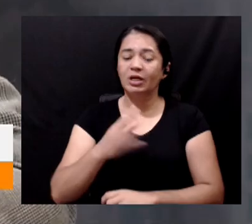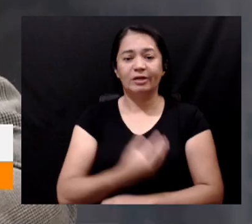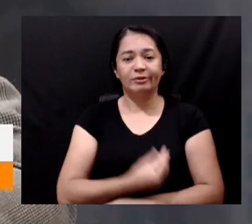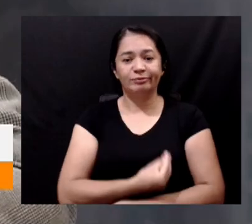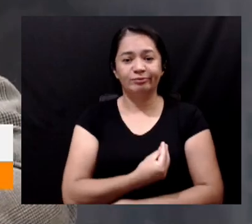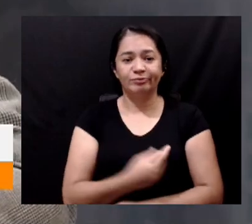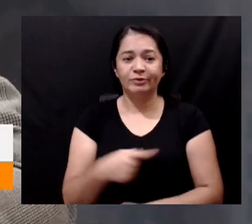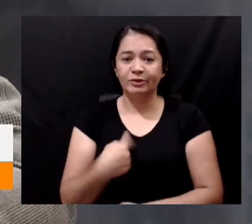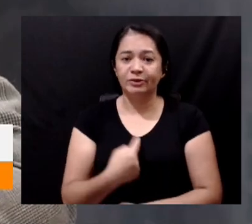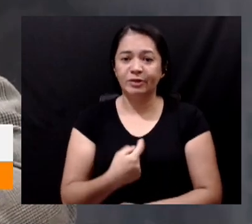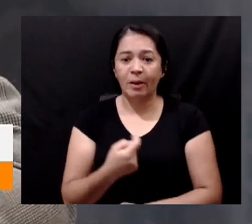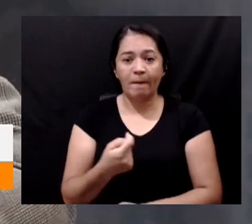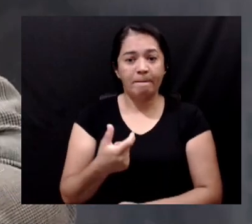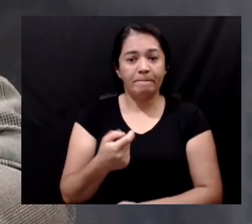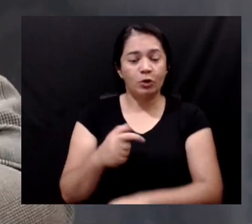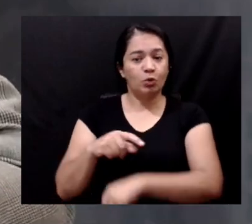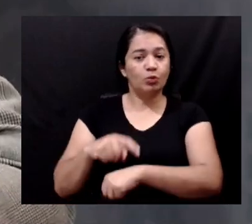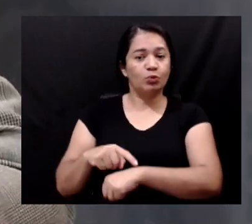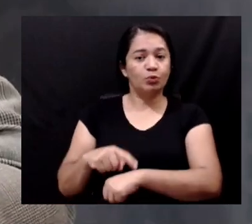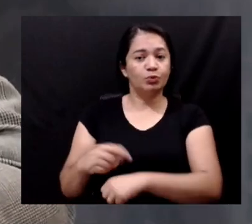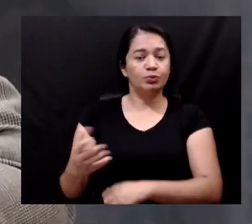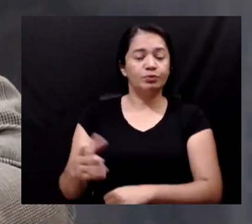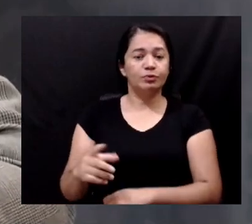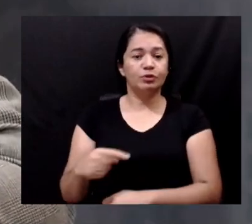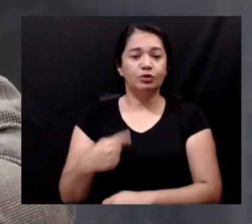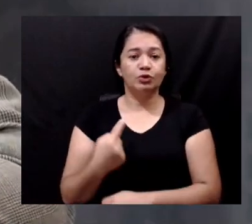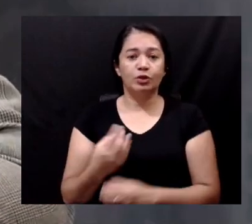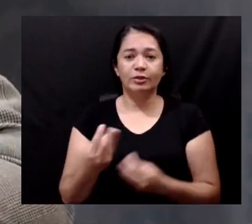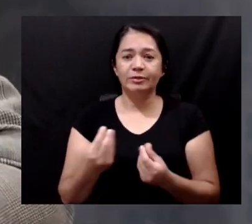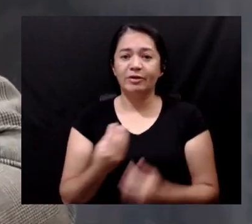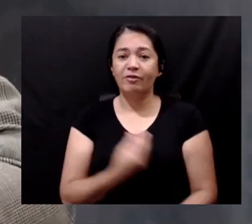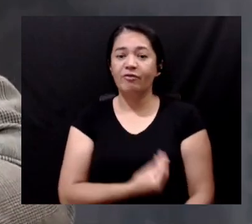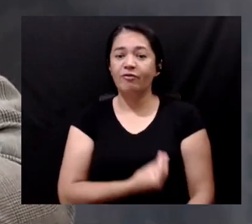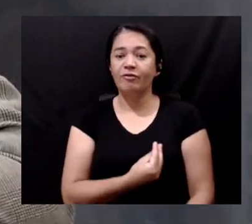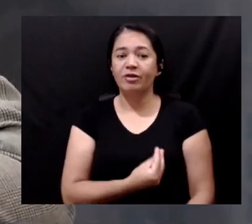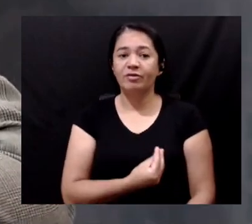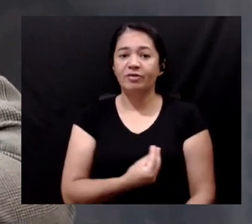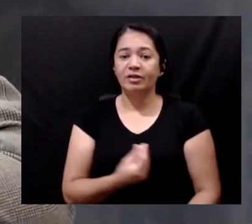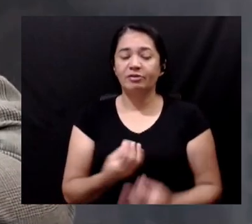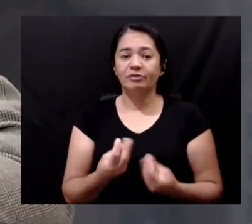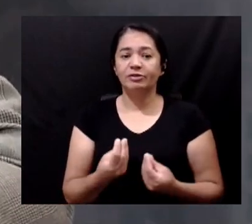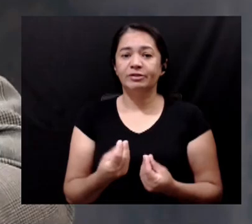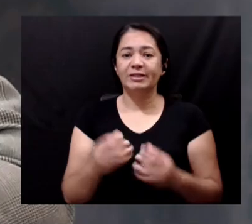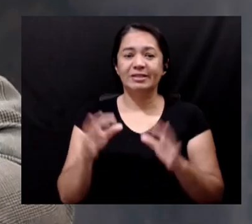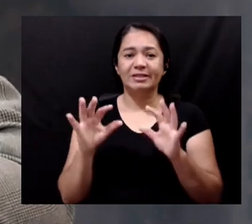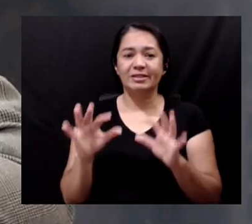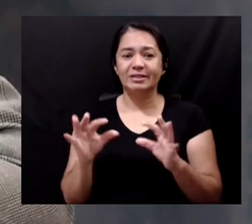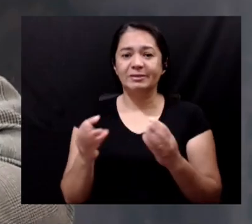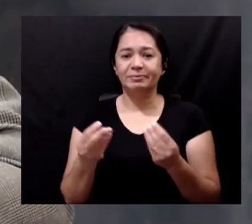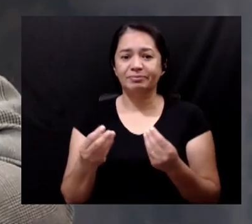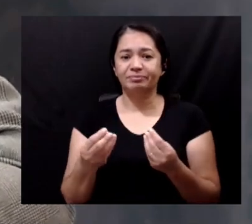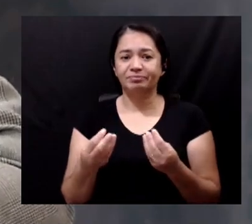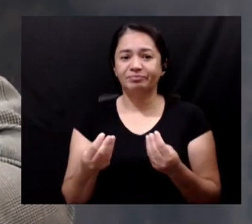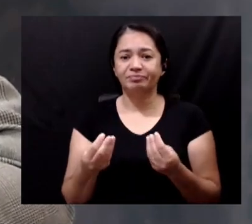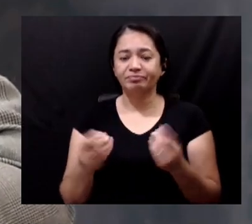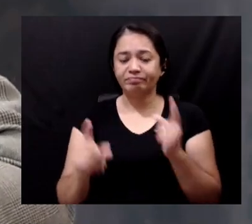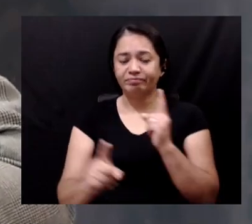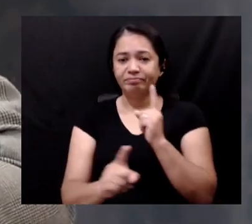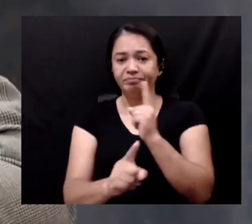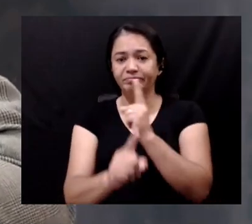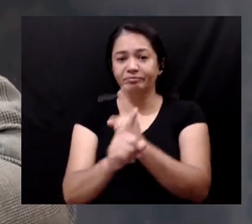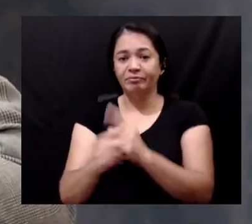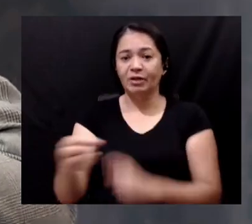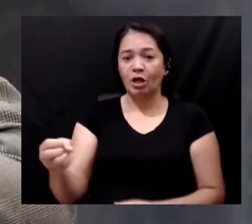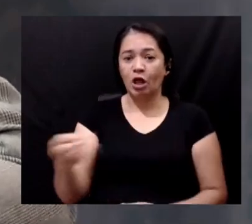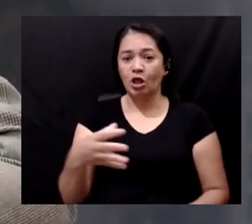tempo, né. Então nós estamos vivendo nessa situação, nesse encontro com essa nova ferramenta,